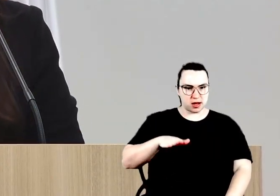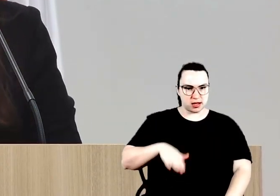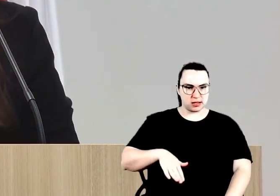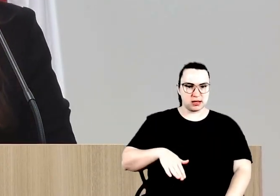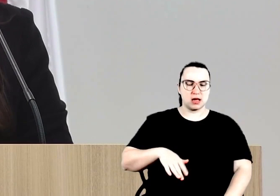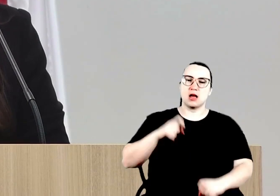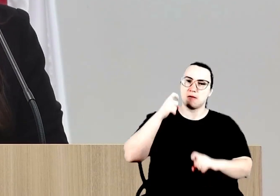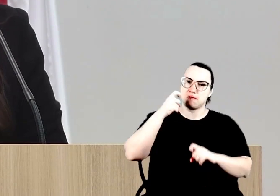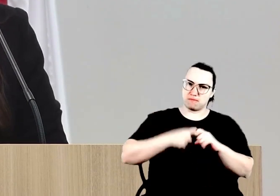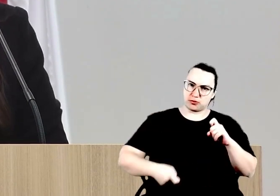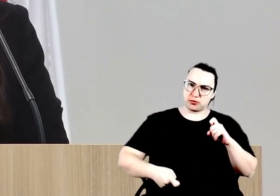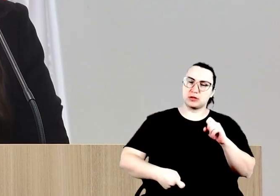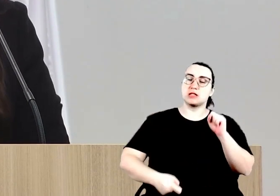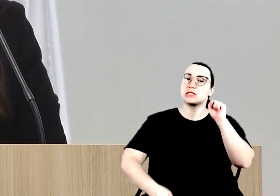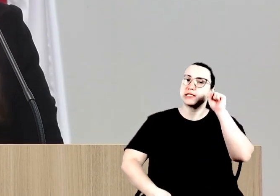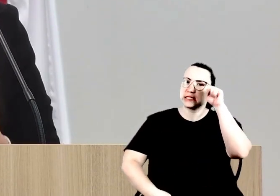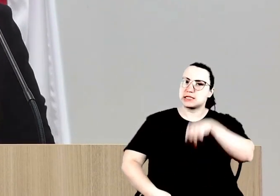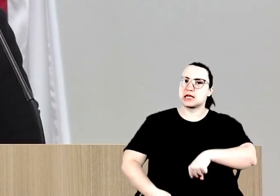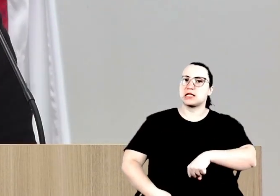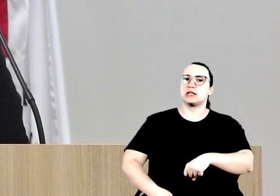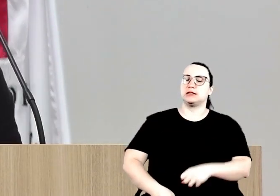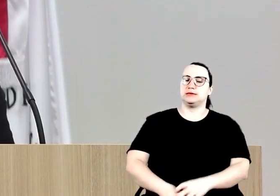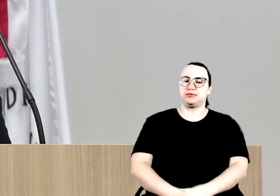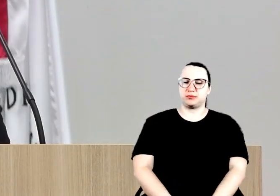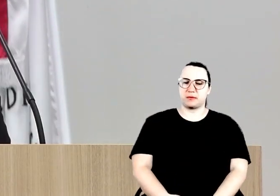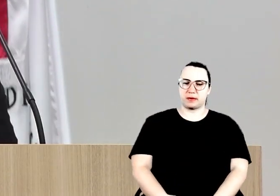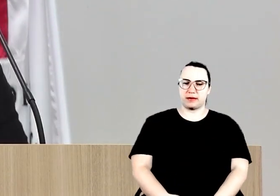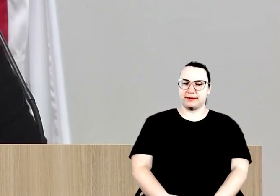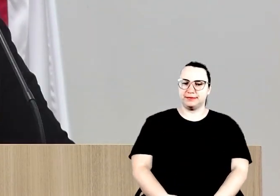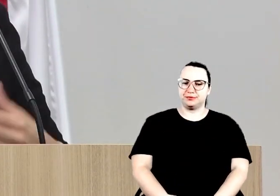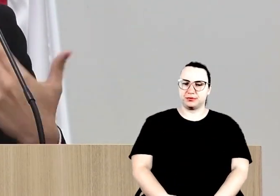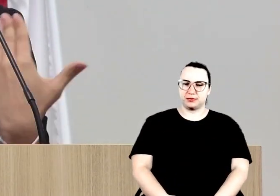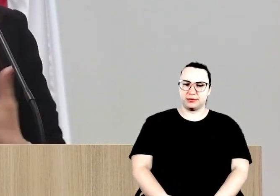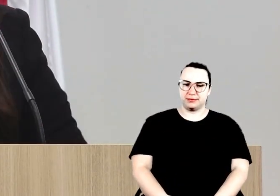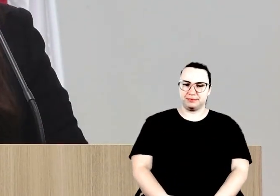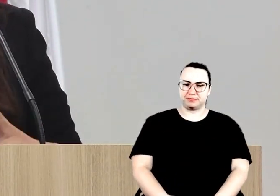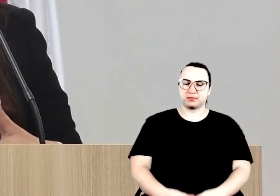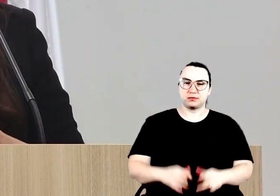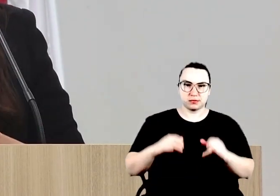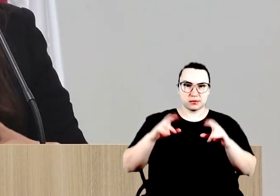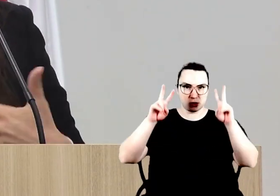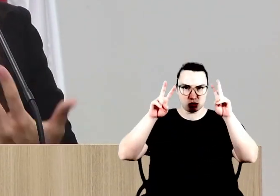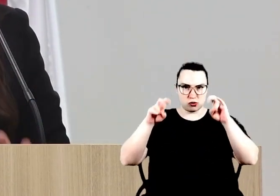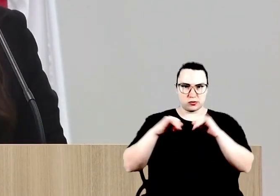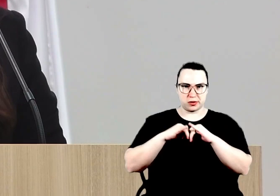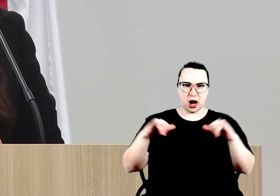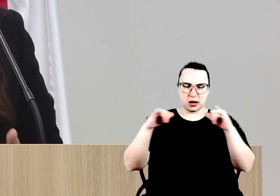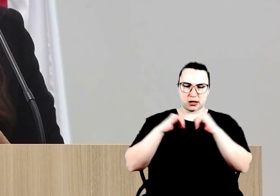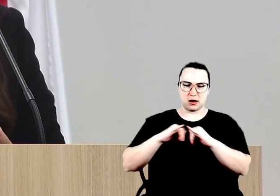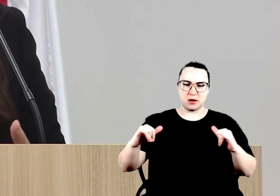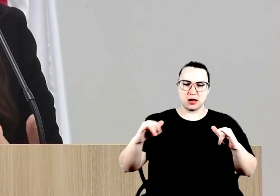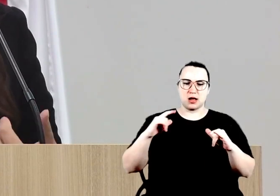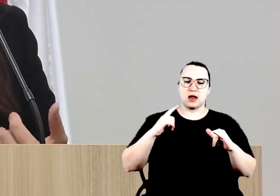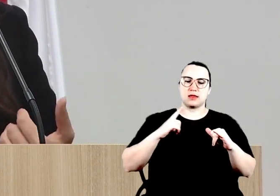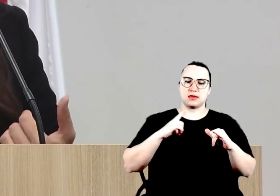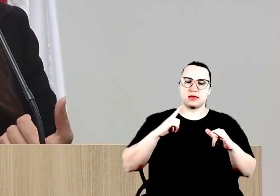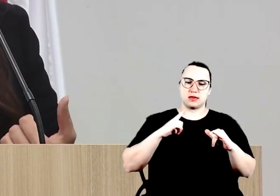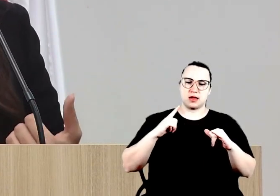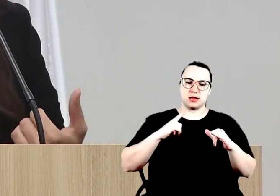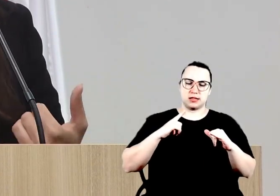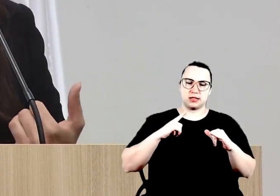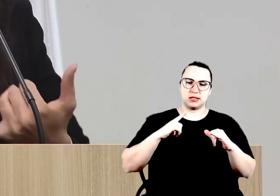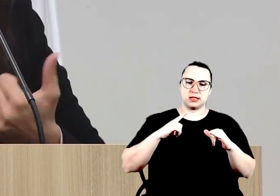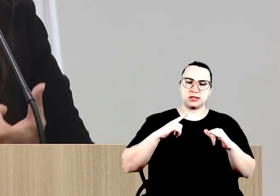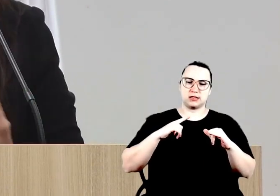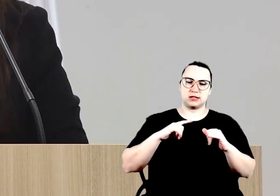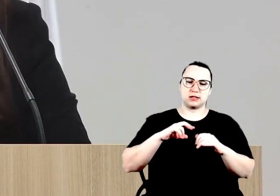de vulnerável. Sobre a nossa campanha. A campanha ela atinge diferentes mídias. Então,